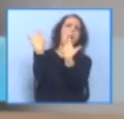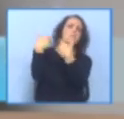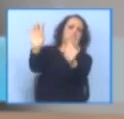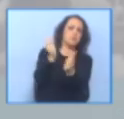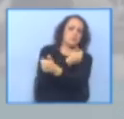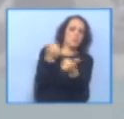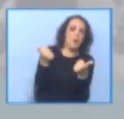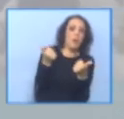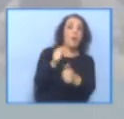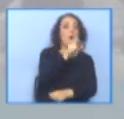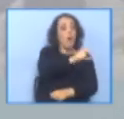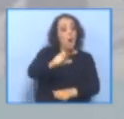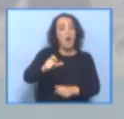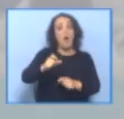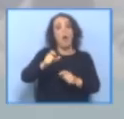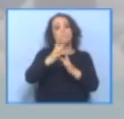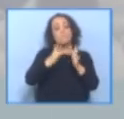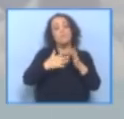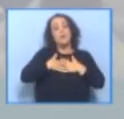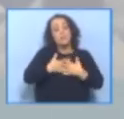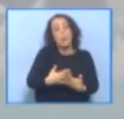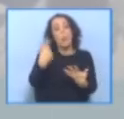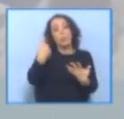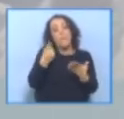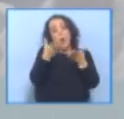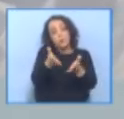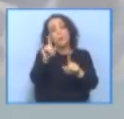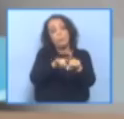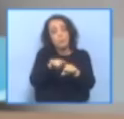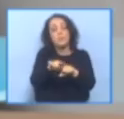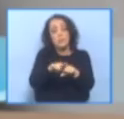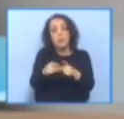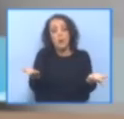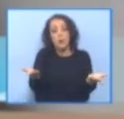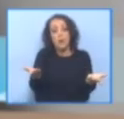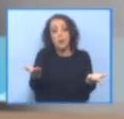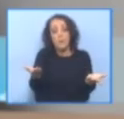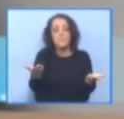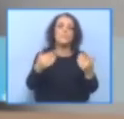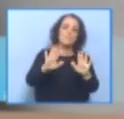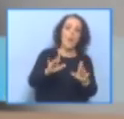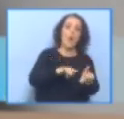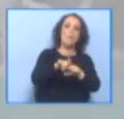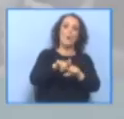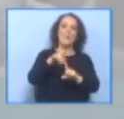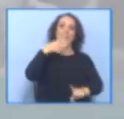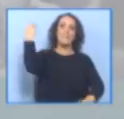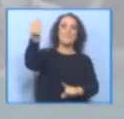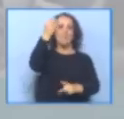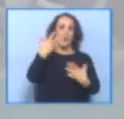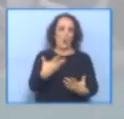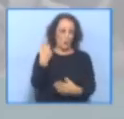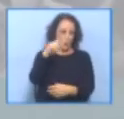cristãos têm a obrigação de se envolver na política também. Bom, apesar da política não goza de grande popularidade hoje em